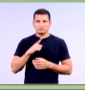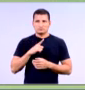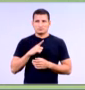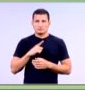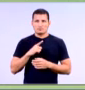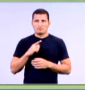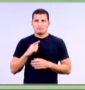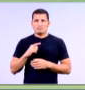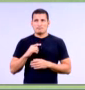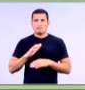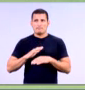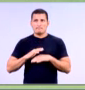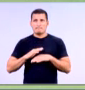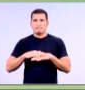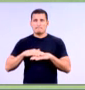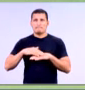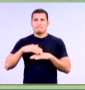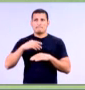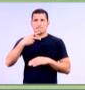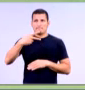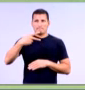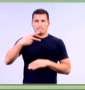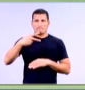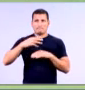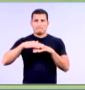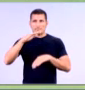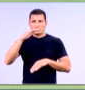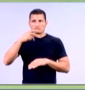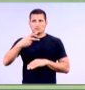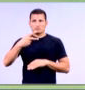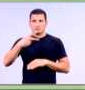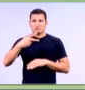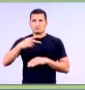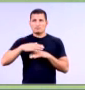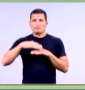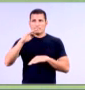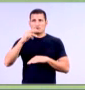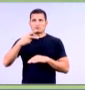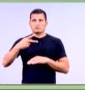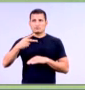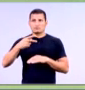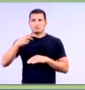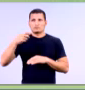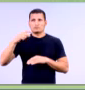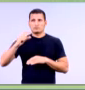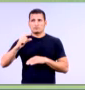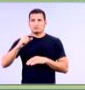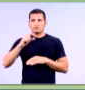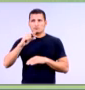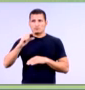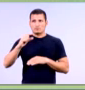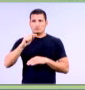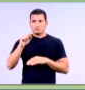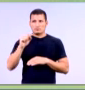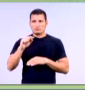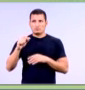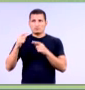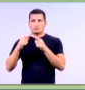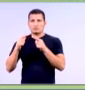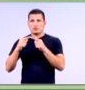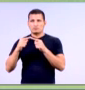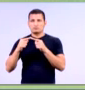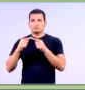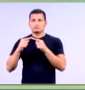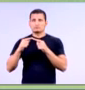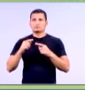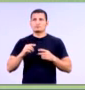que eu quero tirar do banco? Se for, o meu saldo é atualizado, quer dizer, o meu saldo recebe o saldo que ele